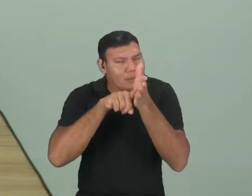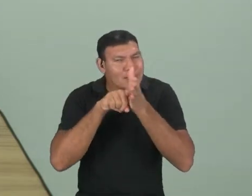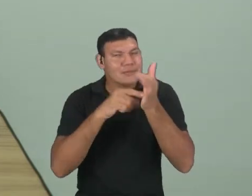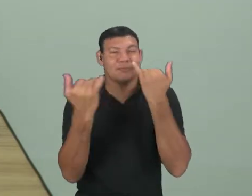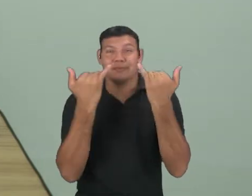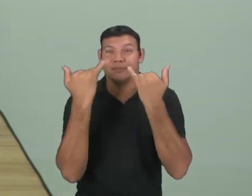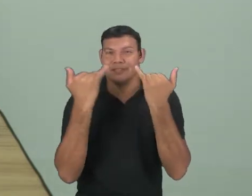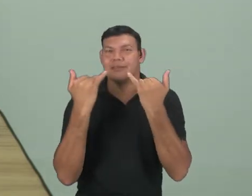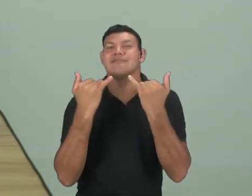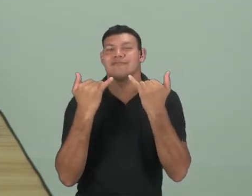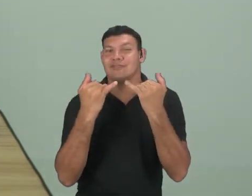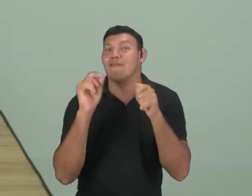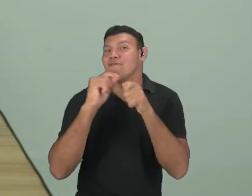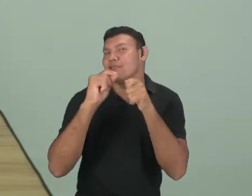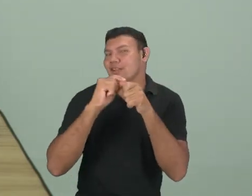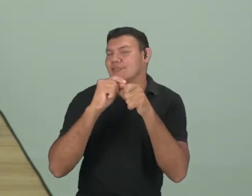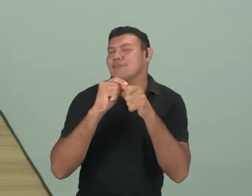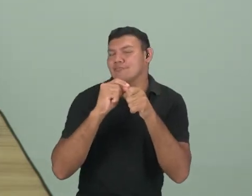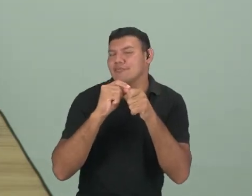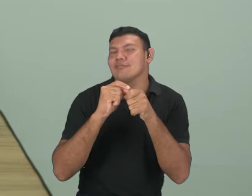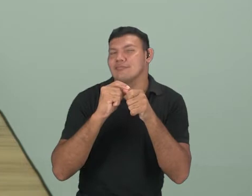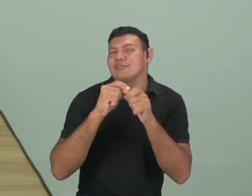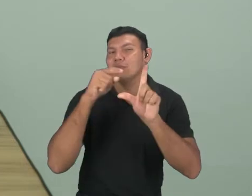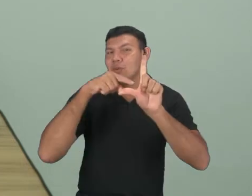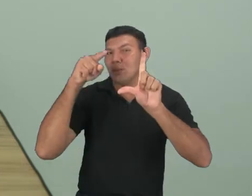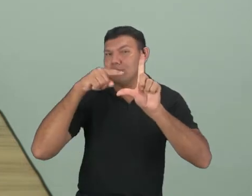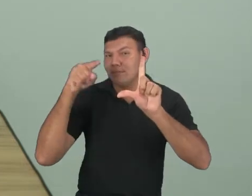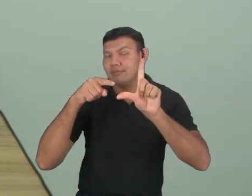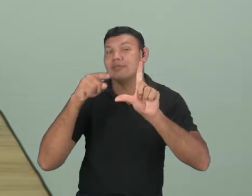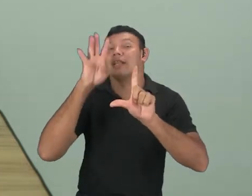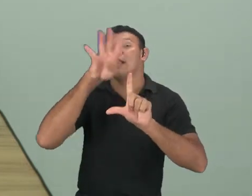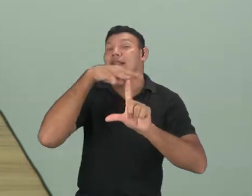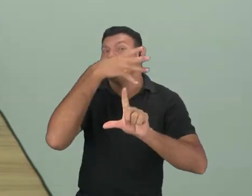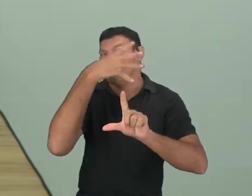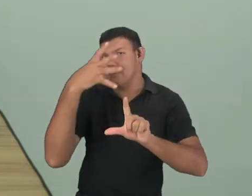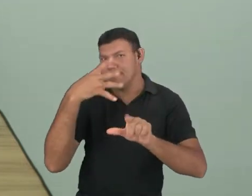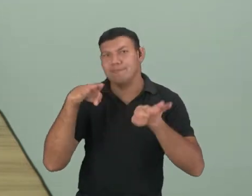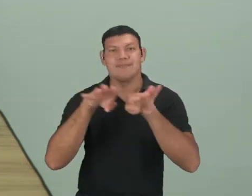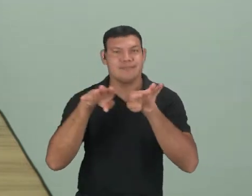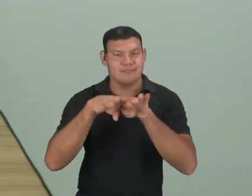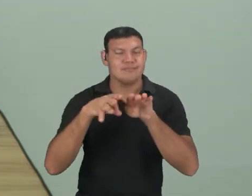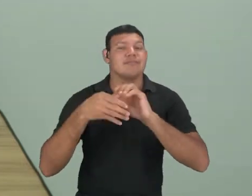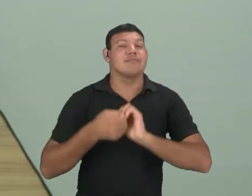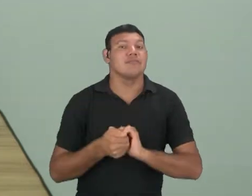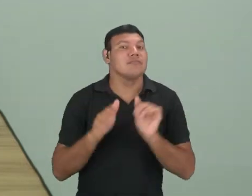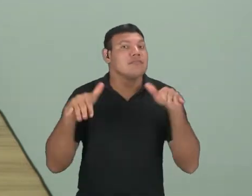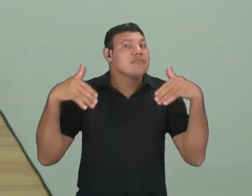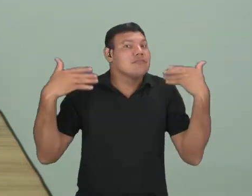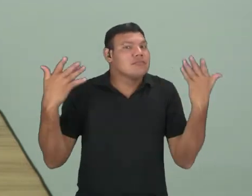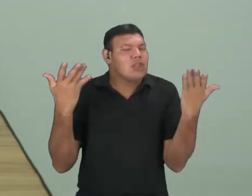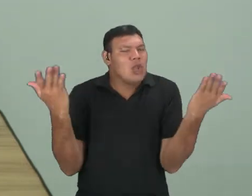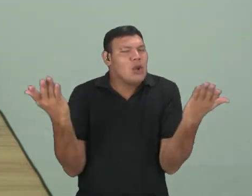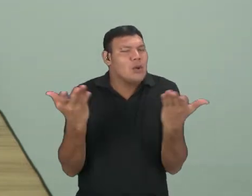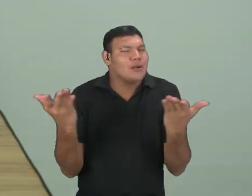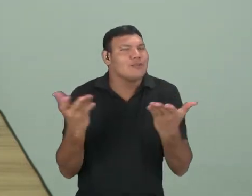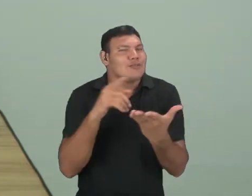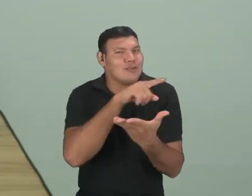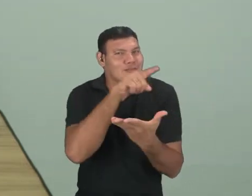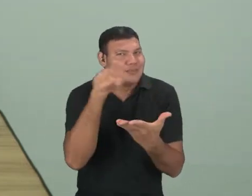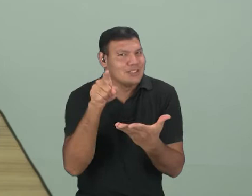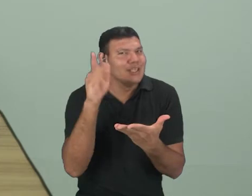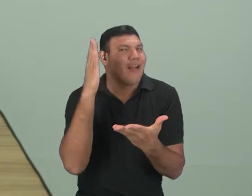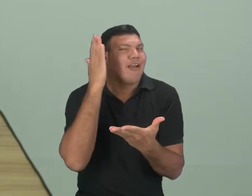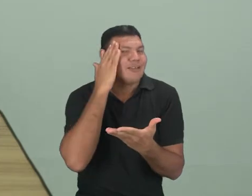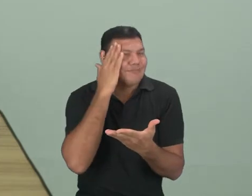informações para podermos construir os gráficos e também as tabelas, né? E agora, para saber se você aprendeu